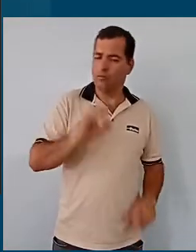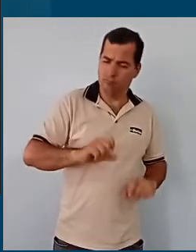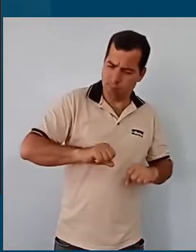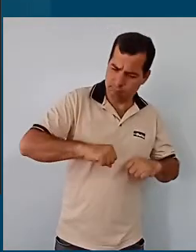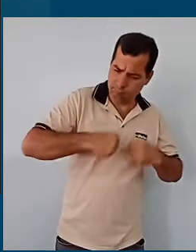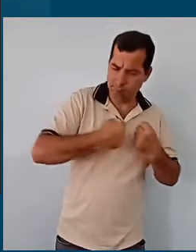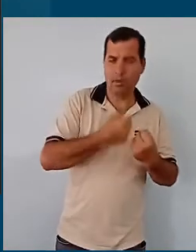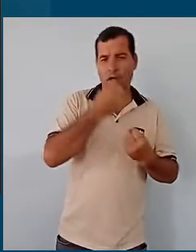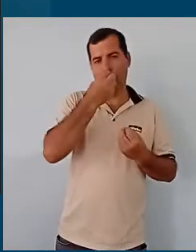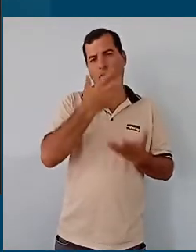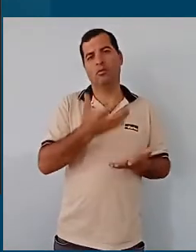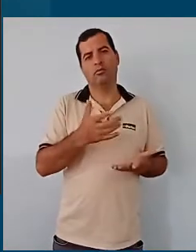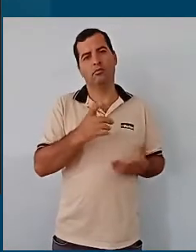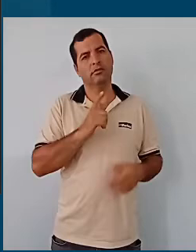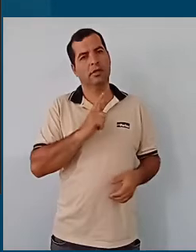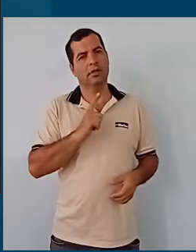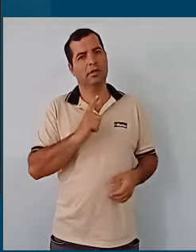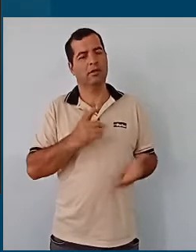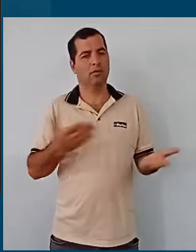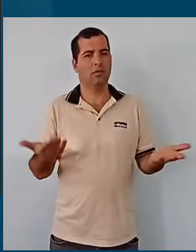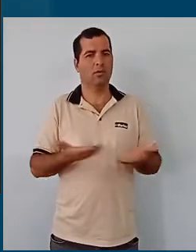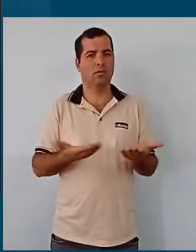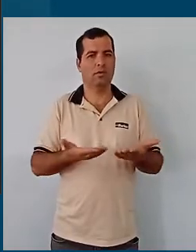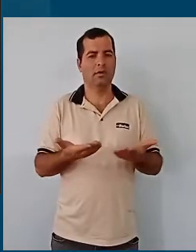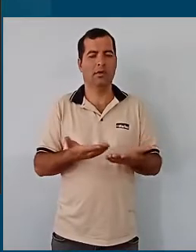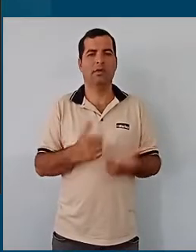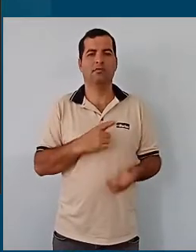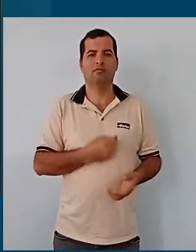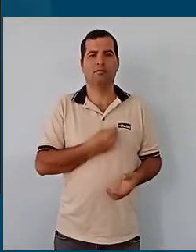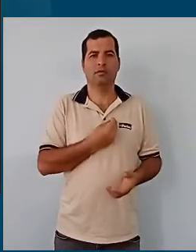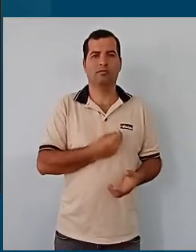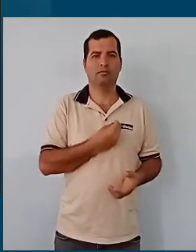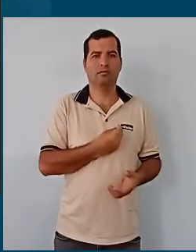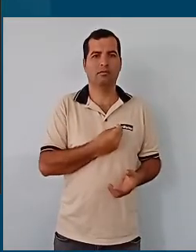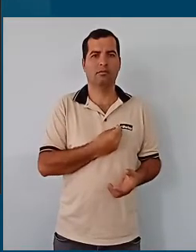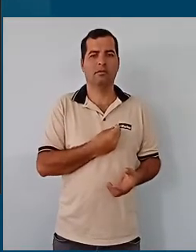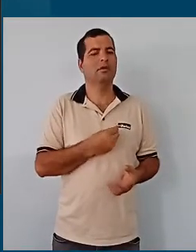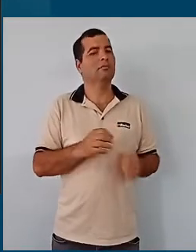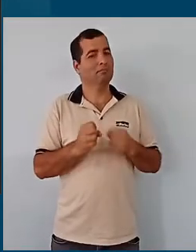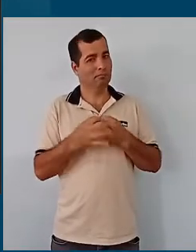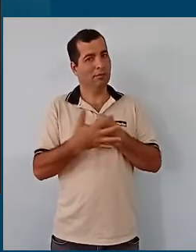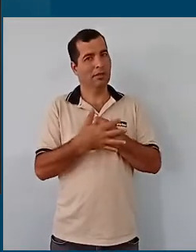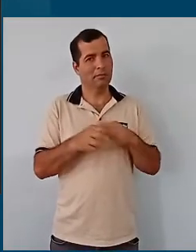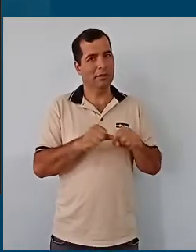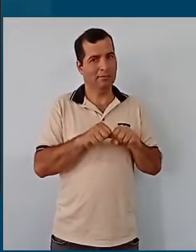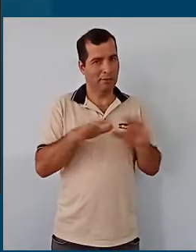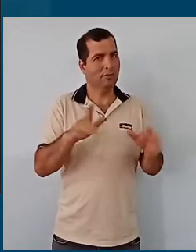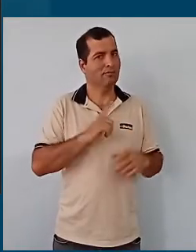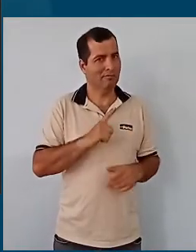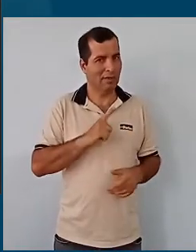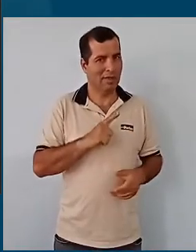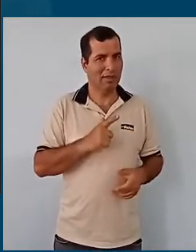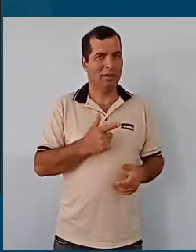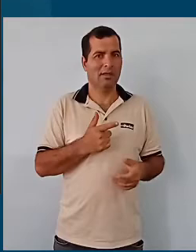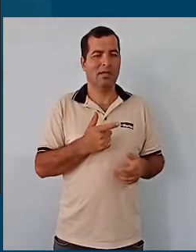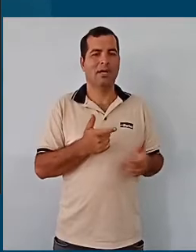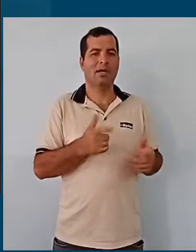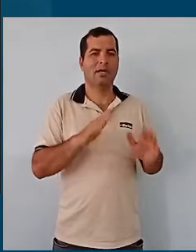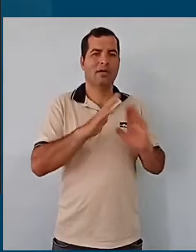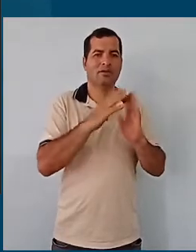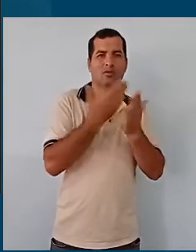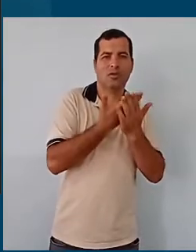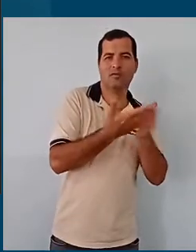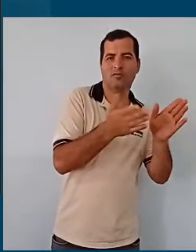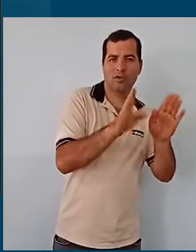Nesse período, né, que nós estamos ainda vivenciando dos impactos da pandemia, que levaram à paralisação